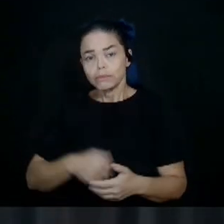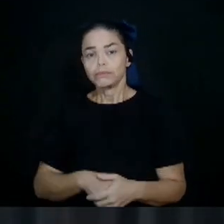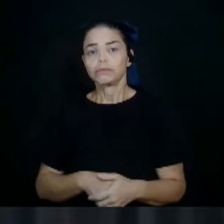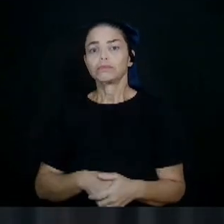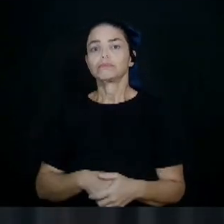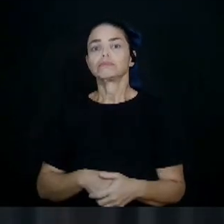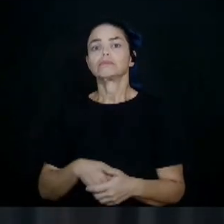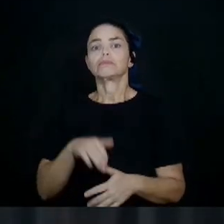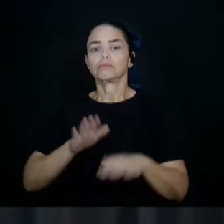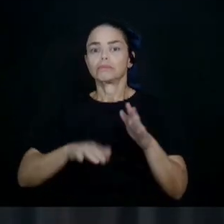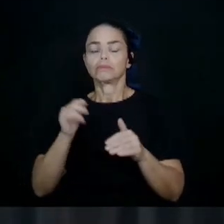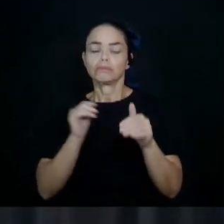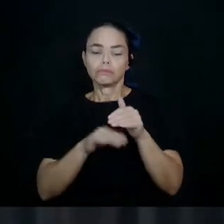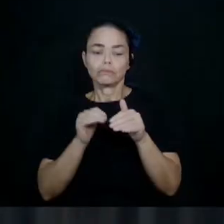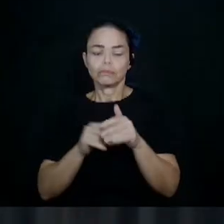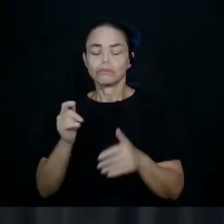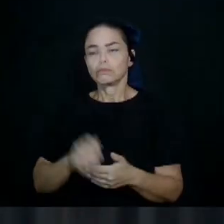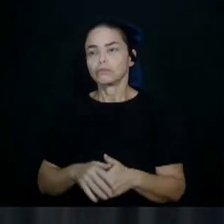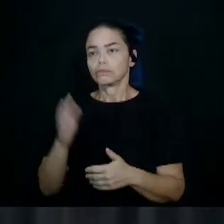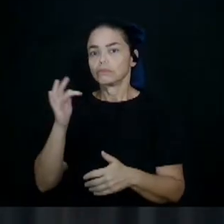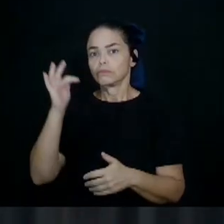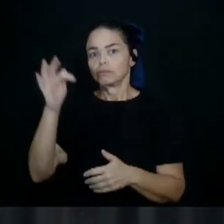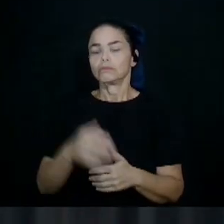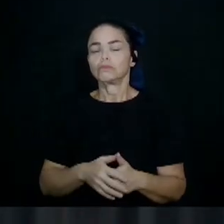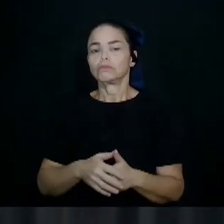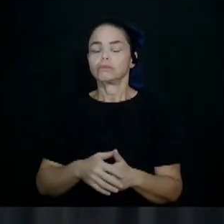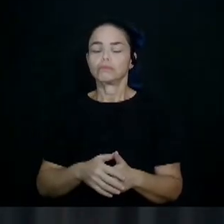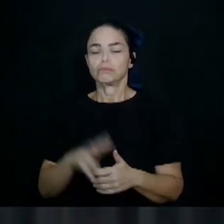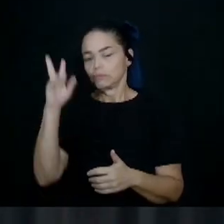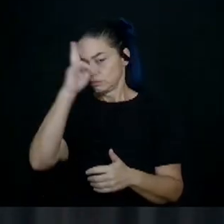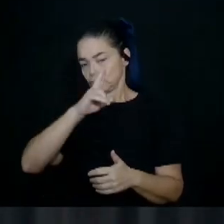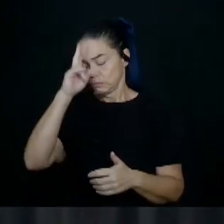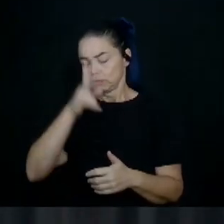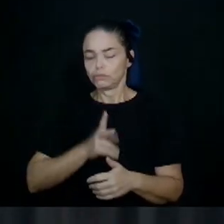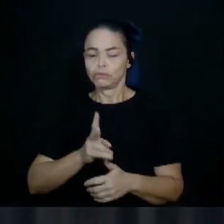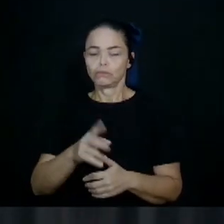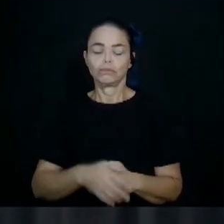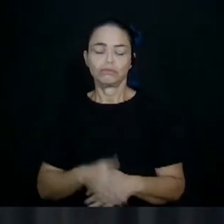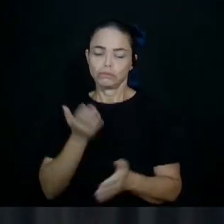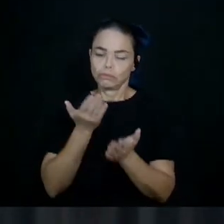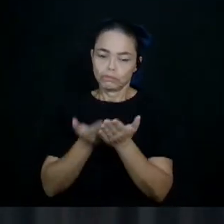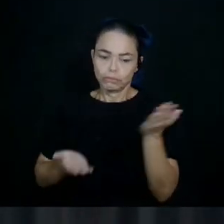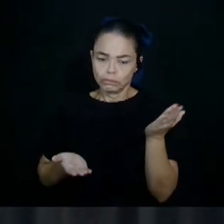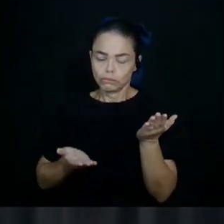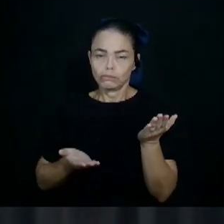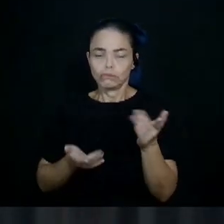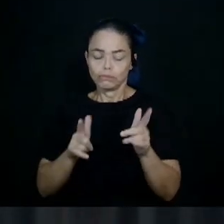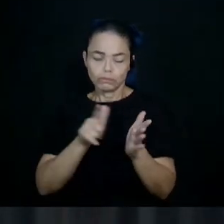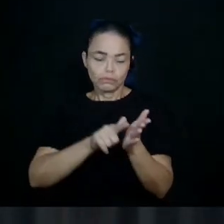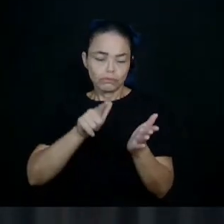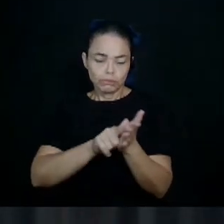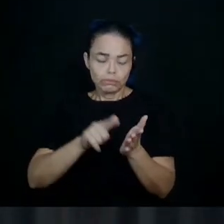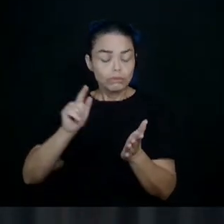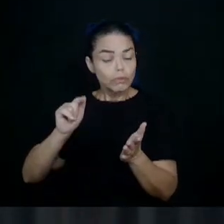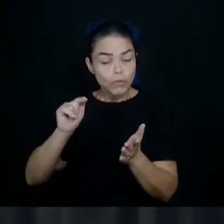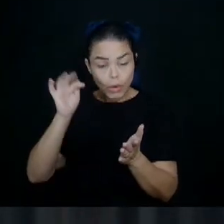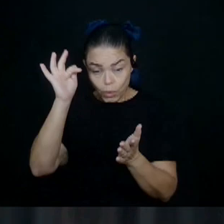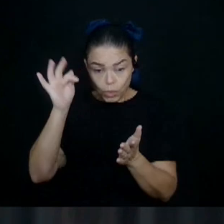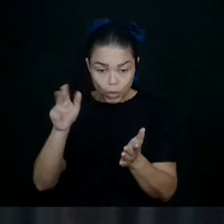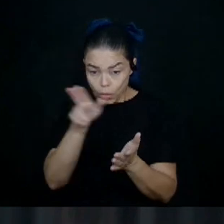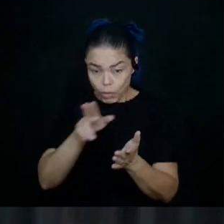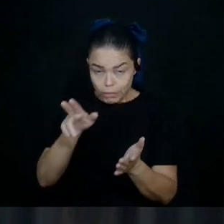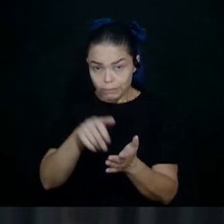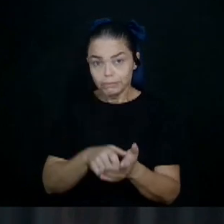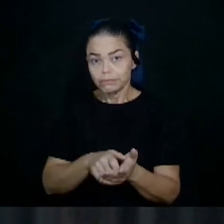vezes guardar alguma coisa. Eu quero manter essa memória, eu não quero perder esse papel porque vai que eu vou utilizar. Mas